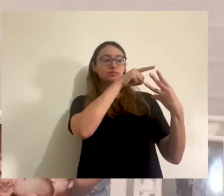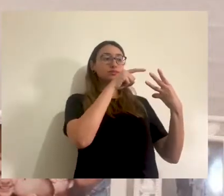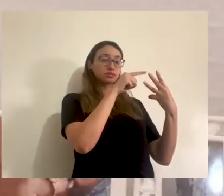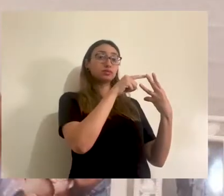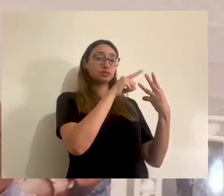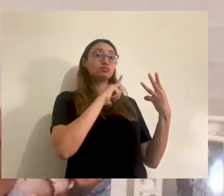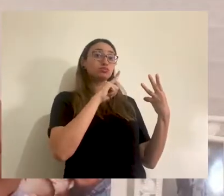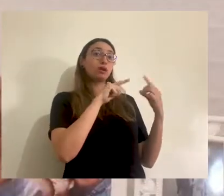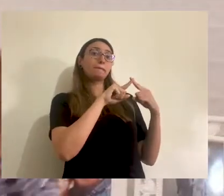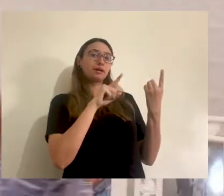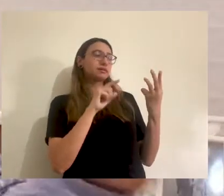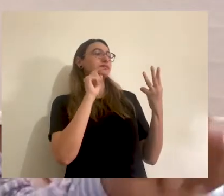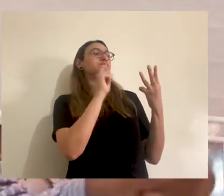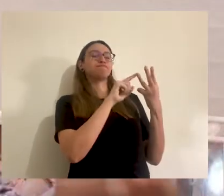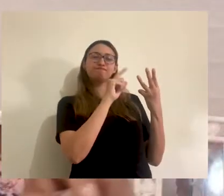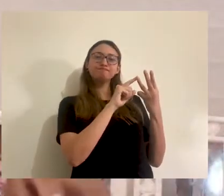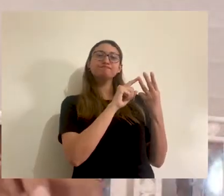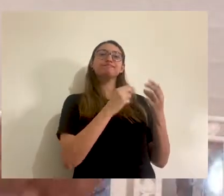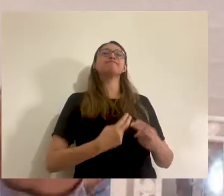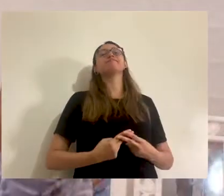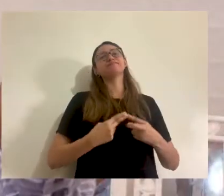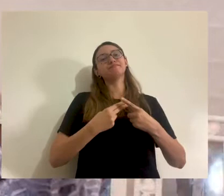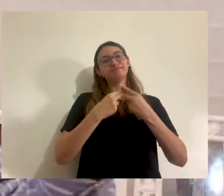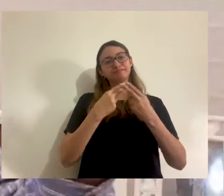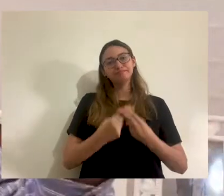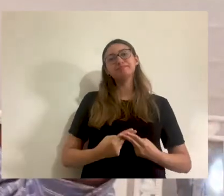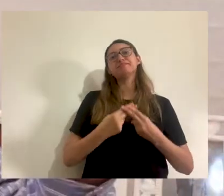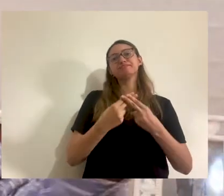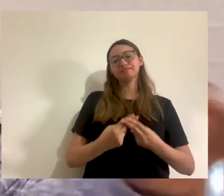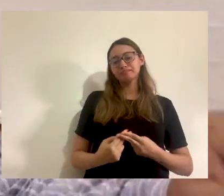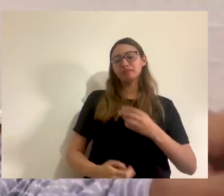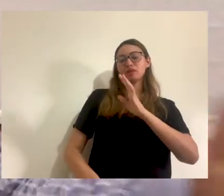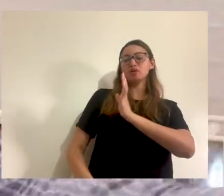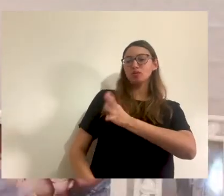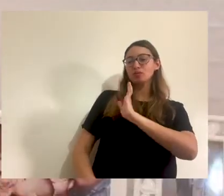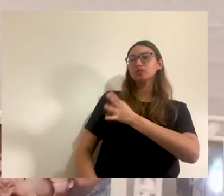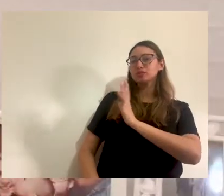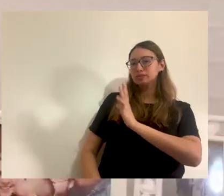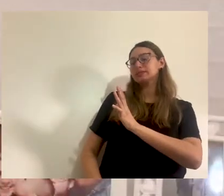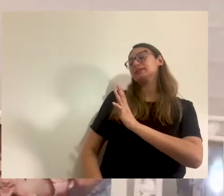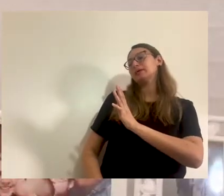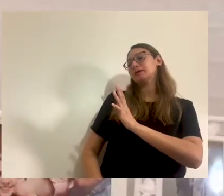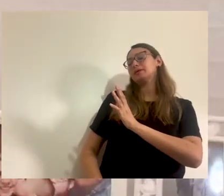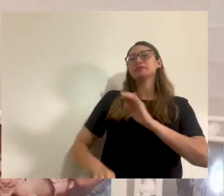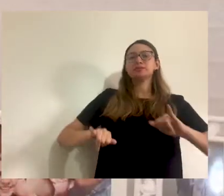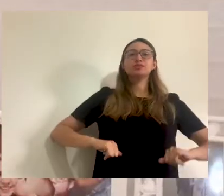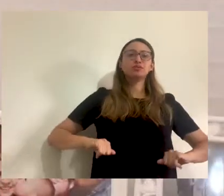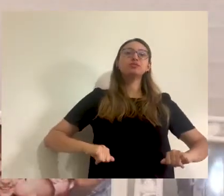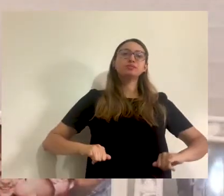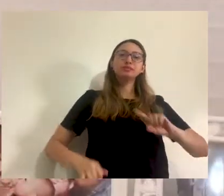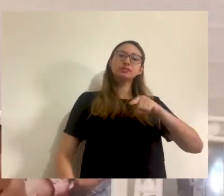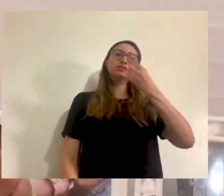possuíam, mas ele compadeceu-se, o seu coração moveu-se para perceber o sofrimento das outras